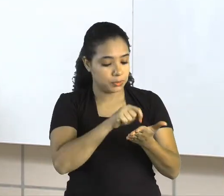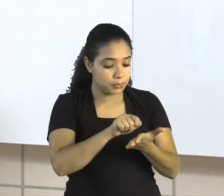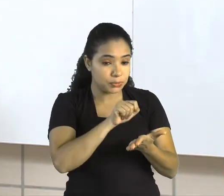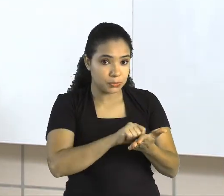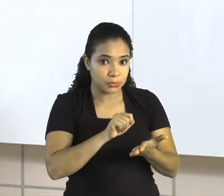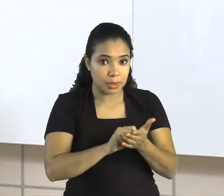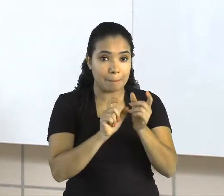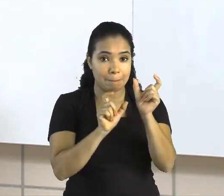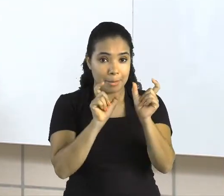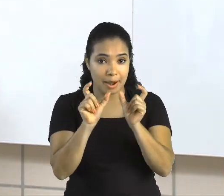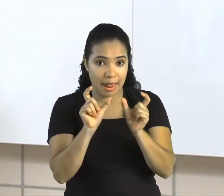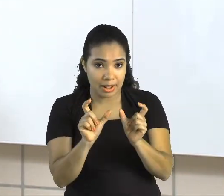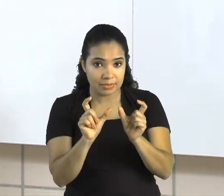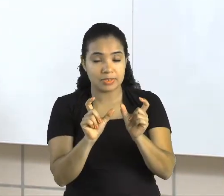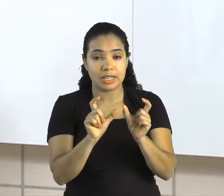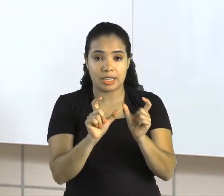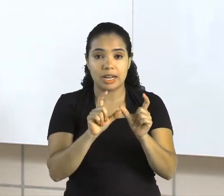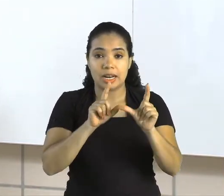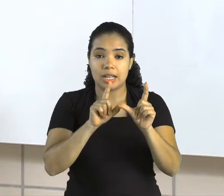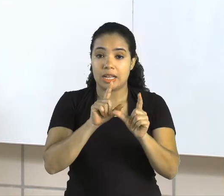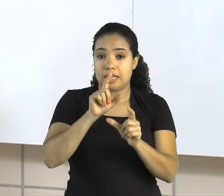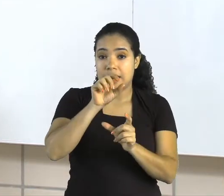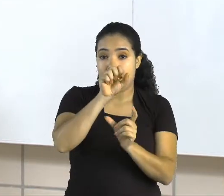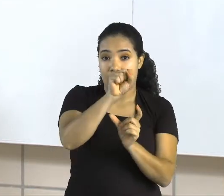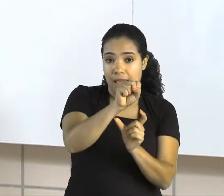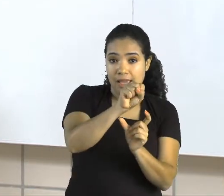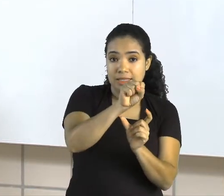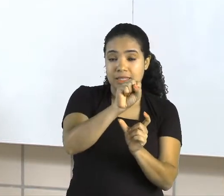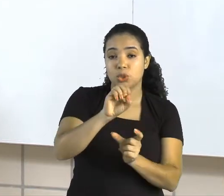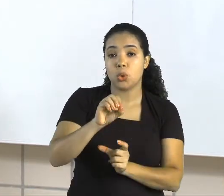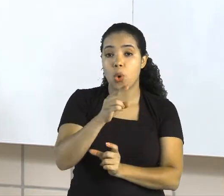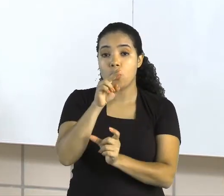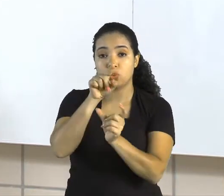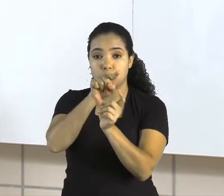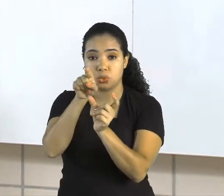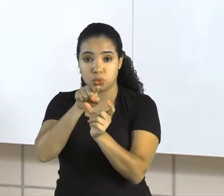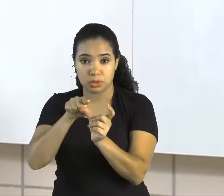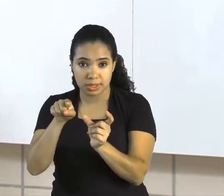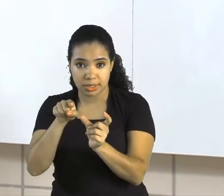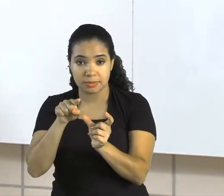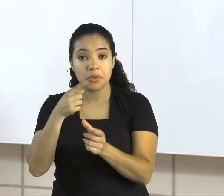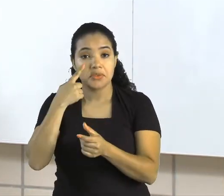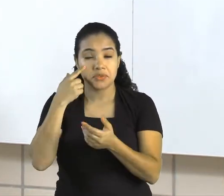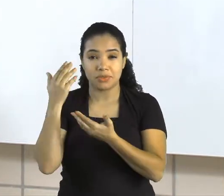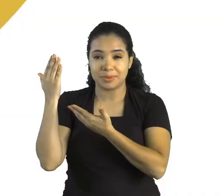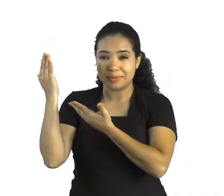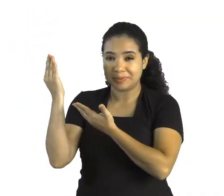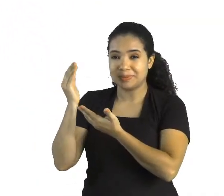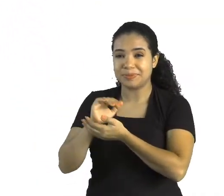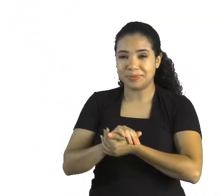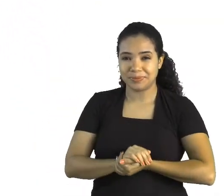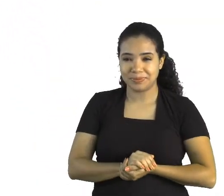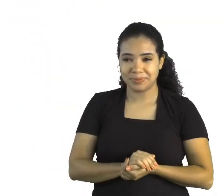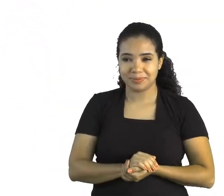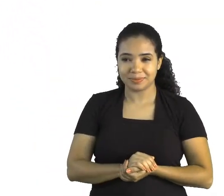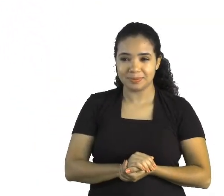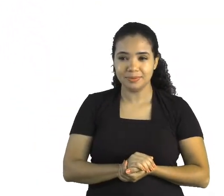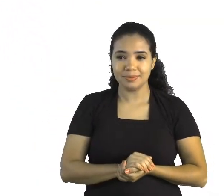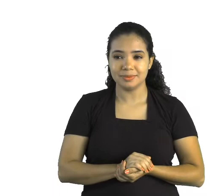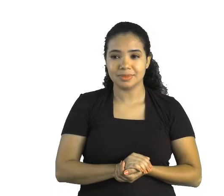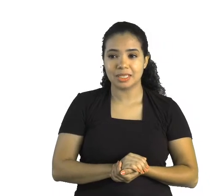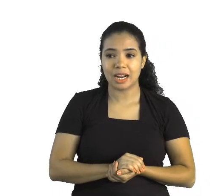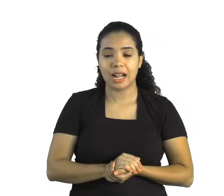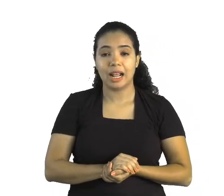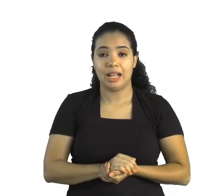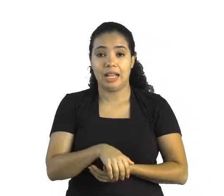de palavras com S ou Z. Acompanhe comigo, por favor. O emprego das